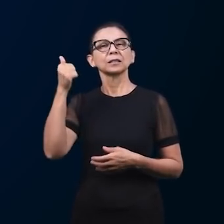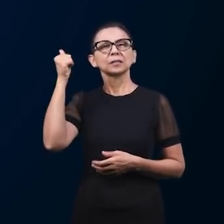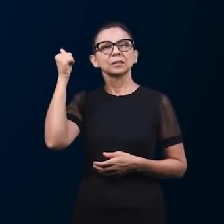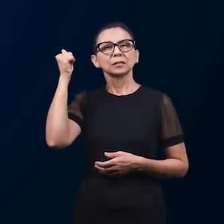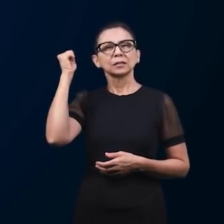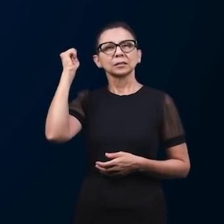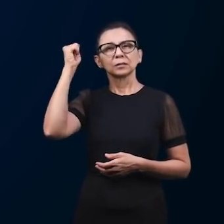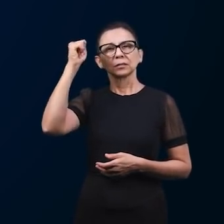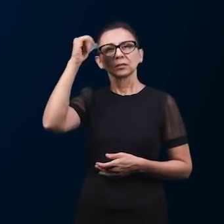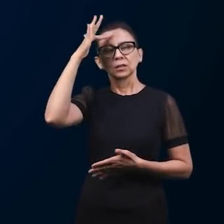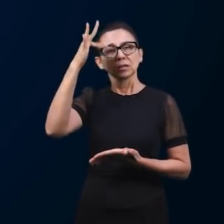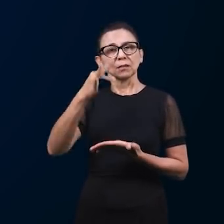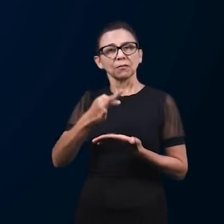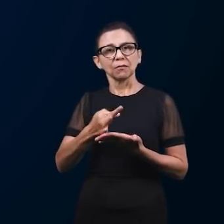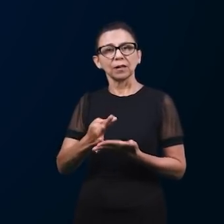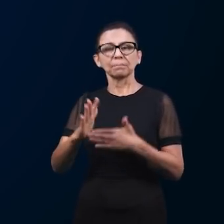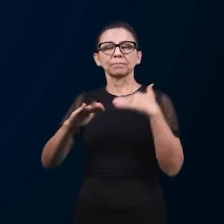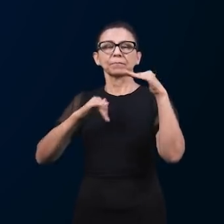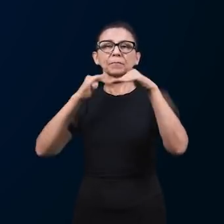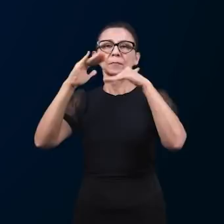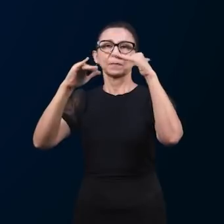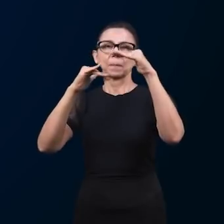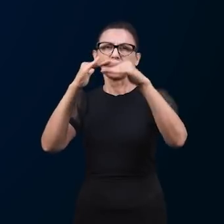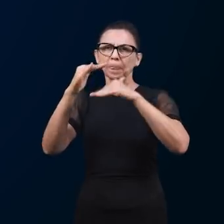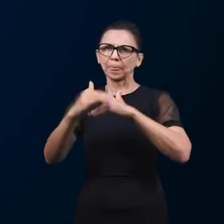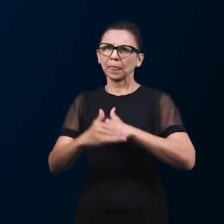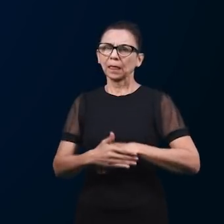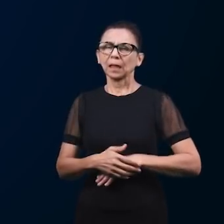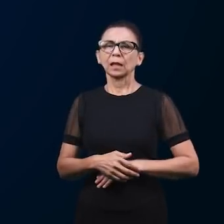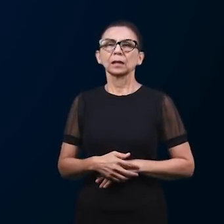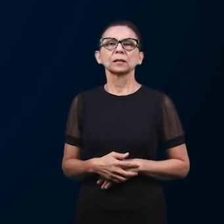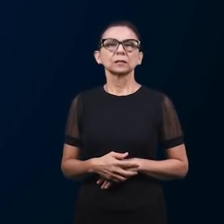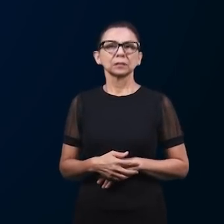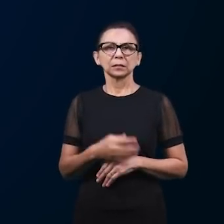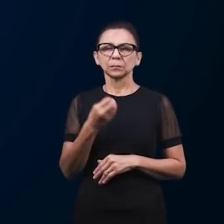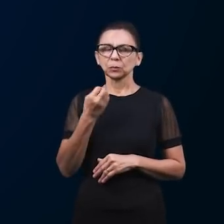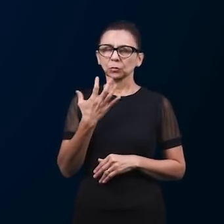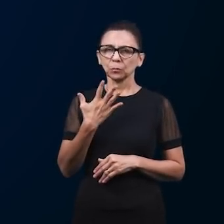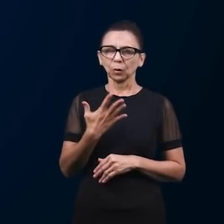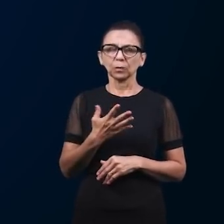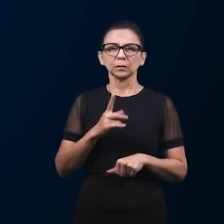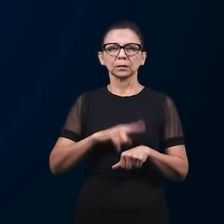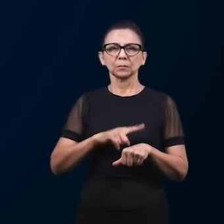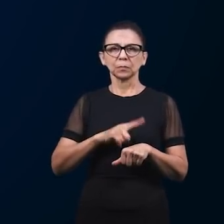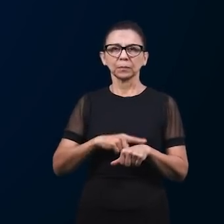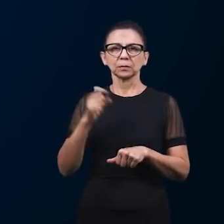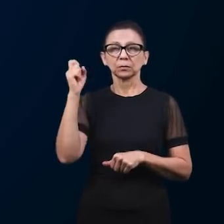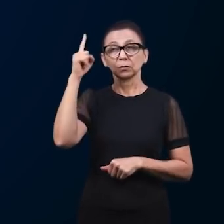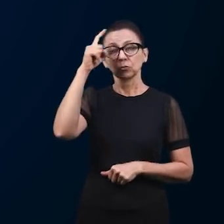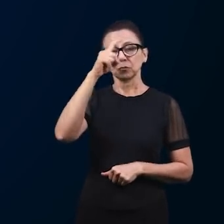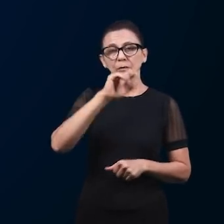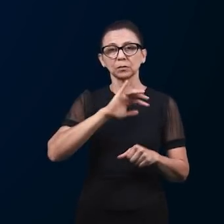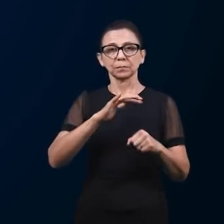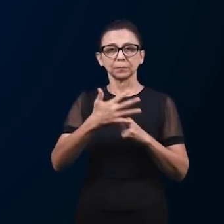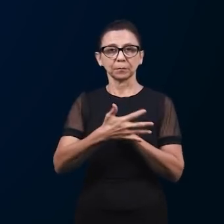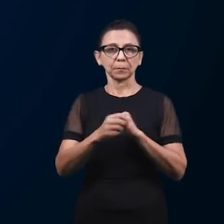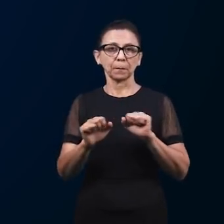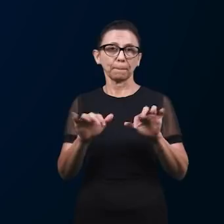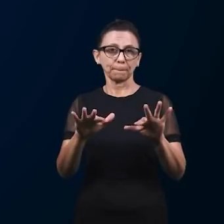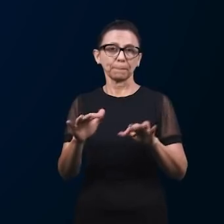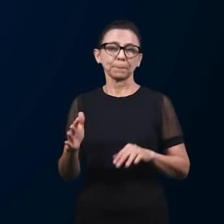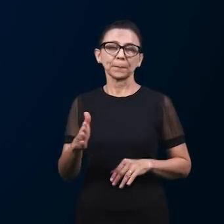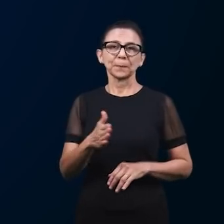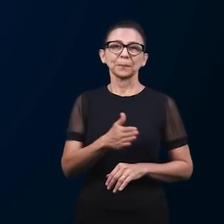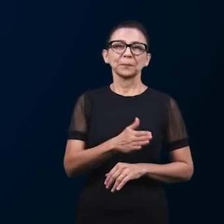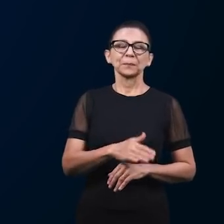Isso fortalece a nossa fé. Isso é um refúgio, tem sido um refúgio nesses tempos difíceis. E